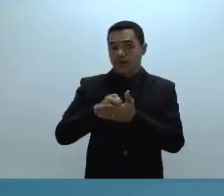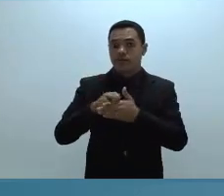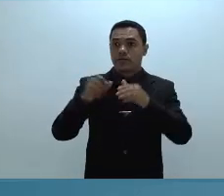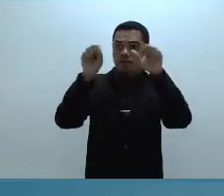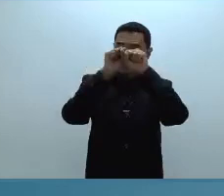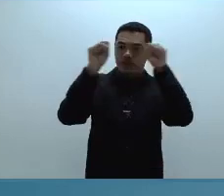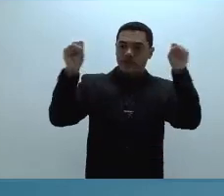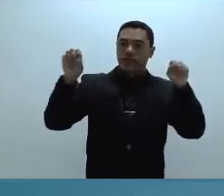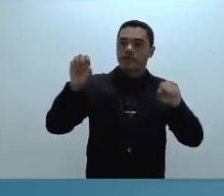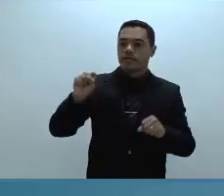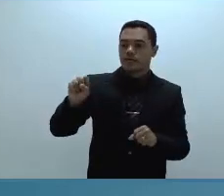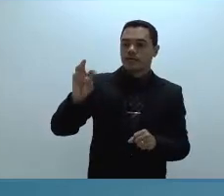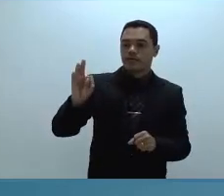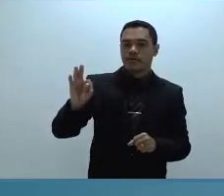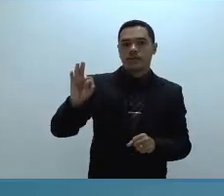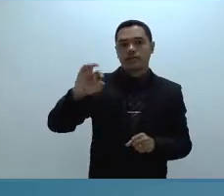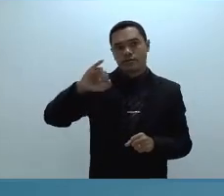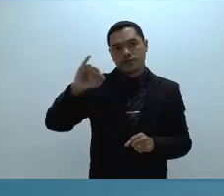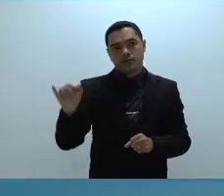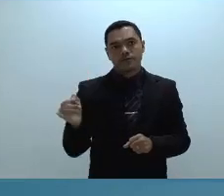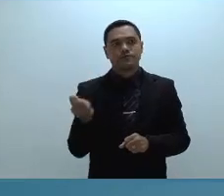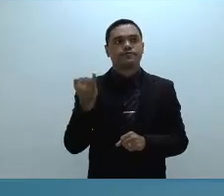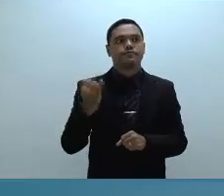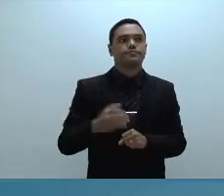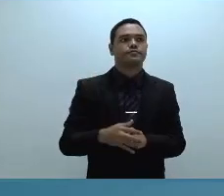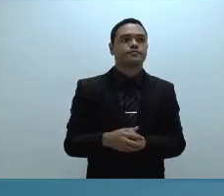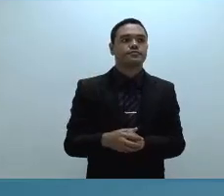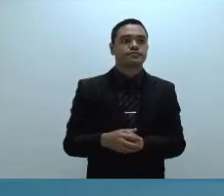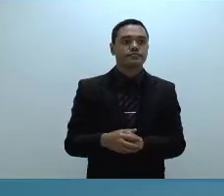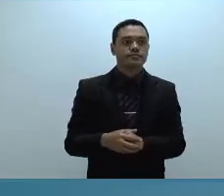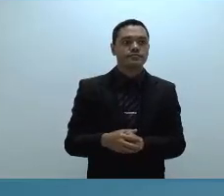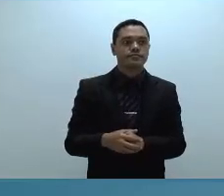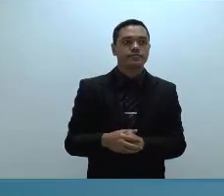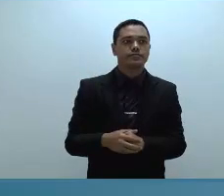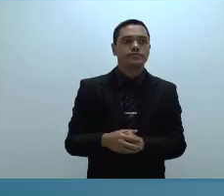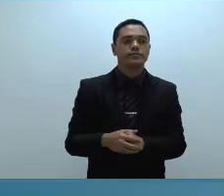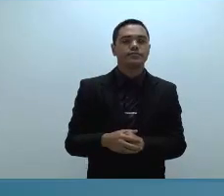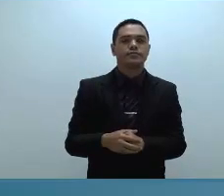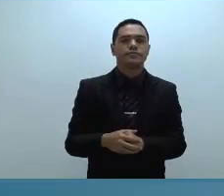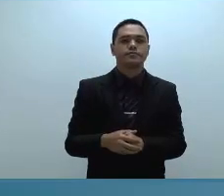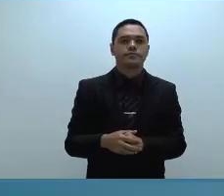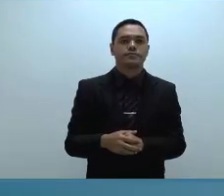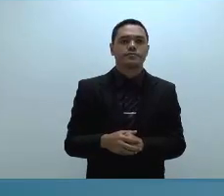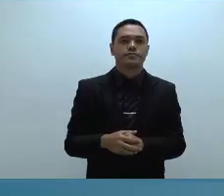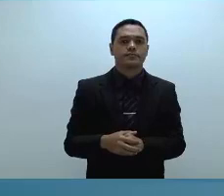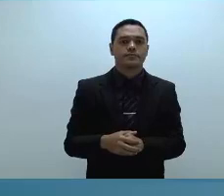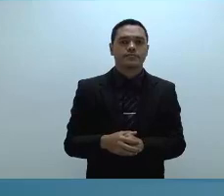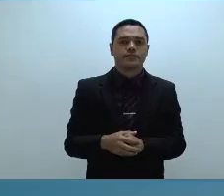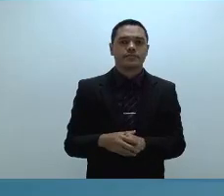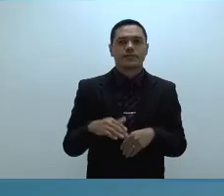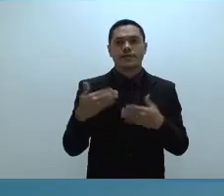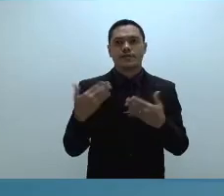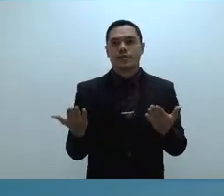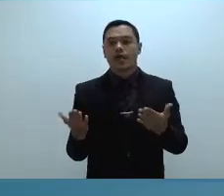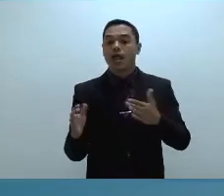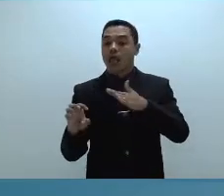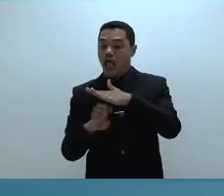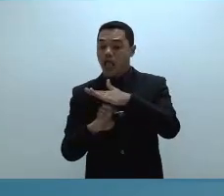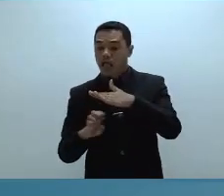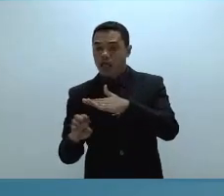que é o operador nacional do sistema que falha. Quando essa equatorial que falha,